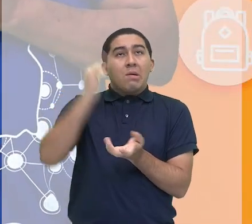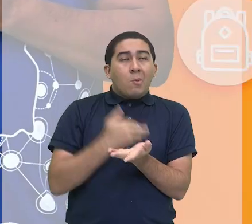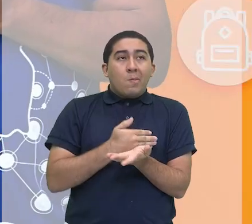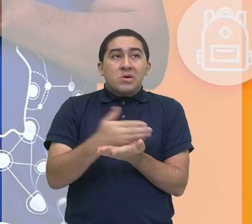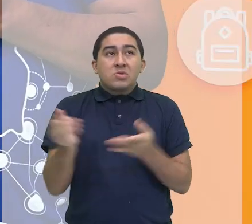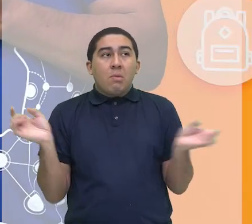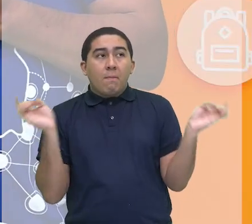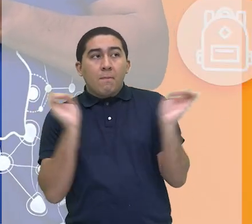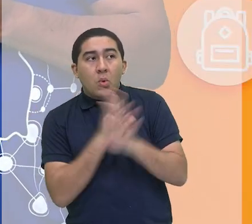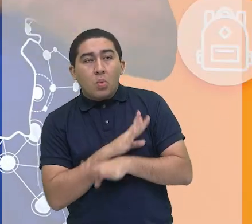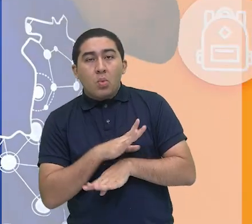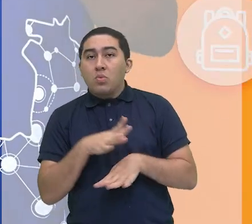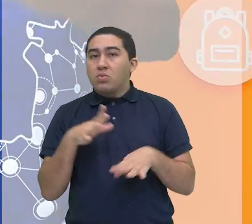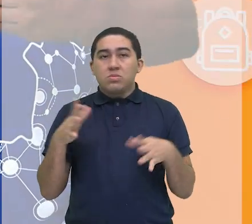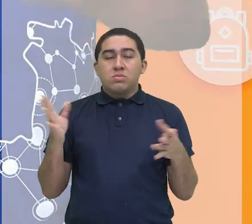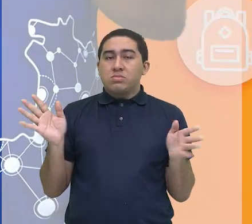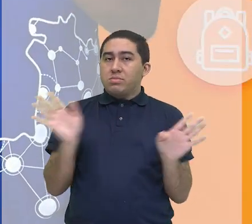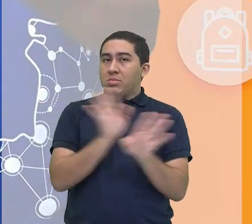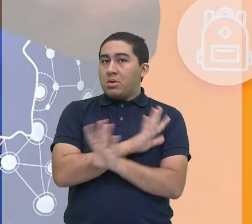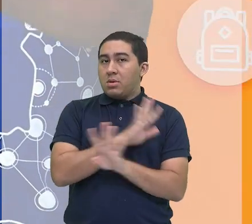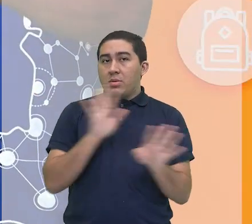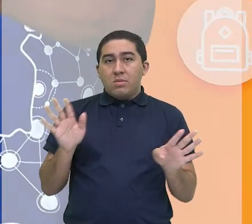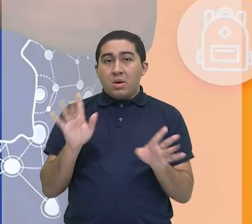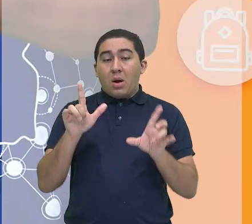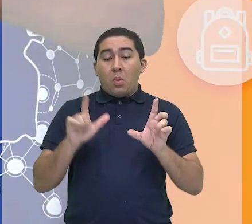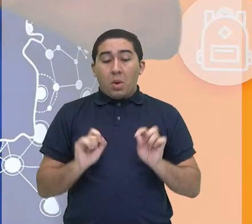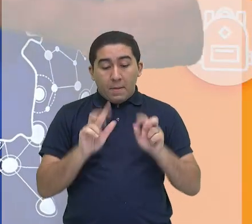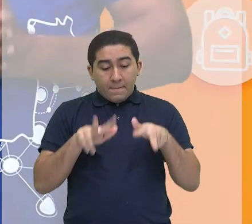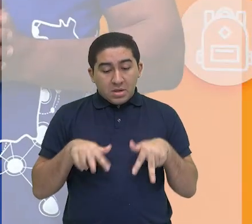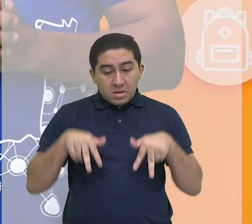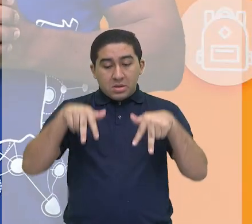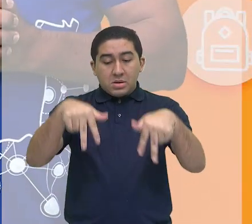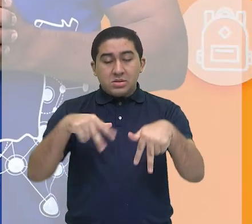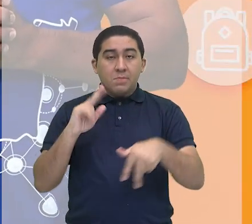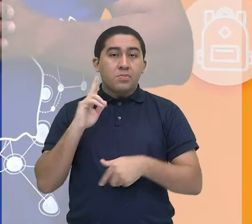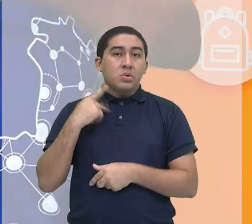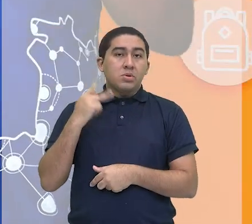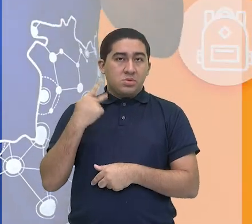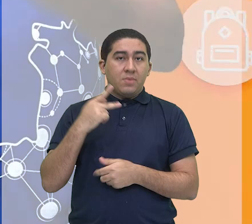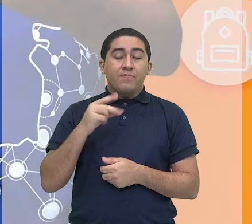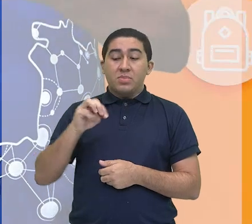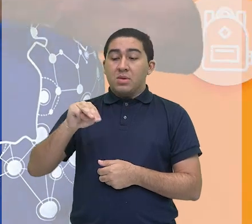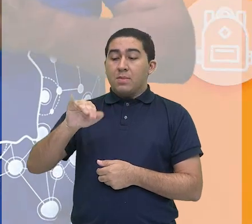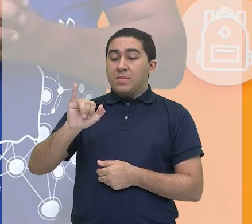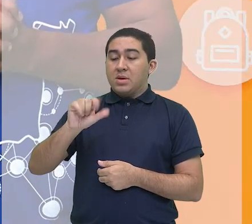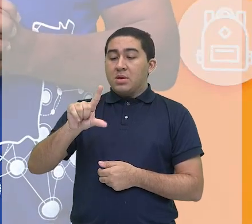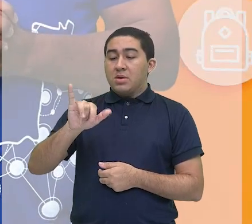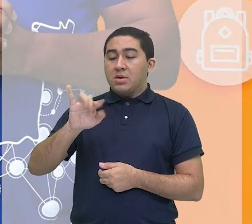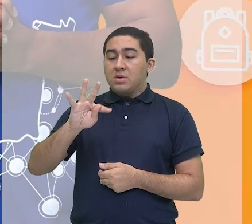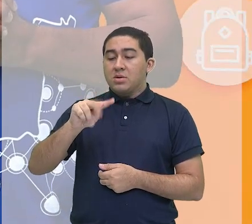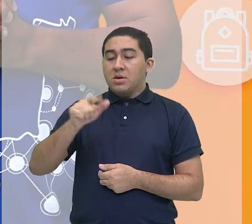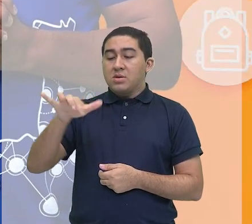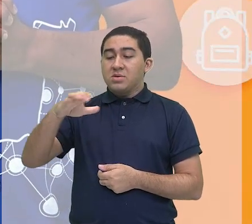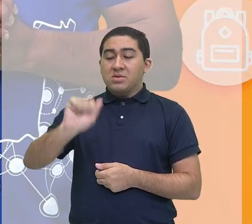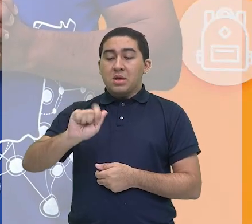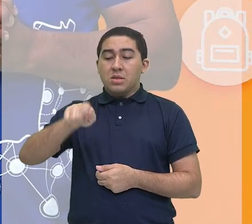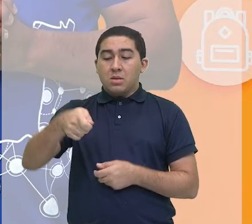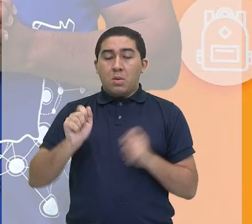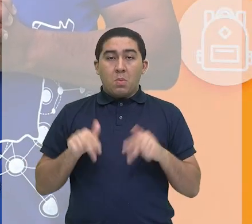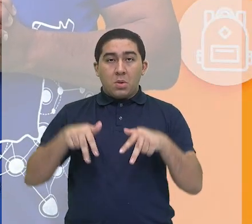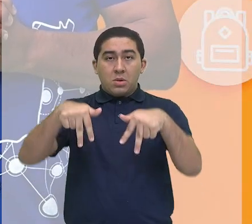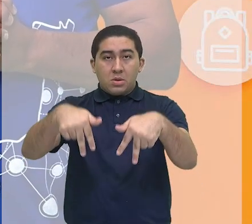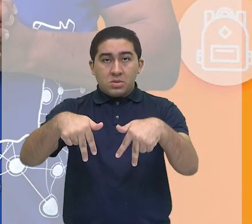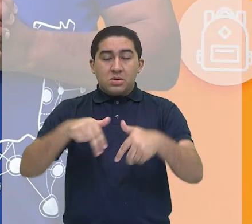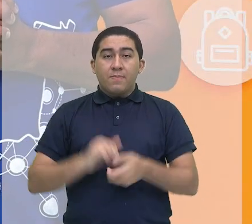aconteceu de uma maneira tranquila. Não. Foi fruto de militância política, de movimentos sociais que lutaram,